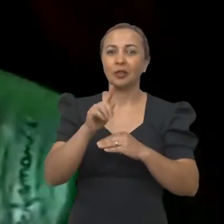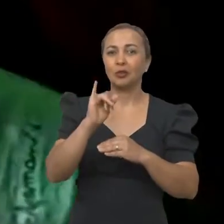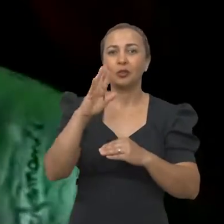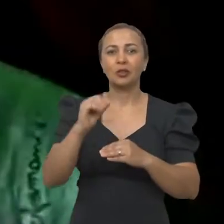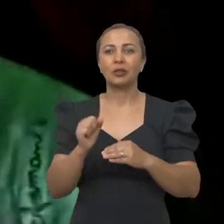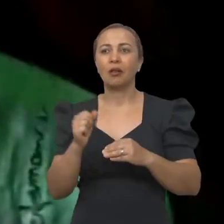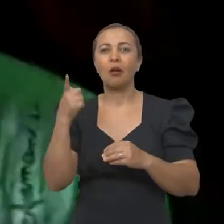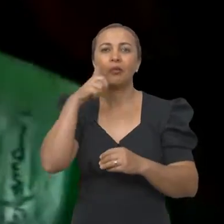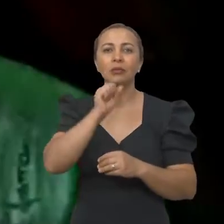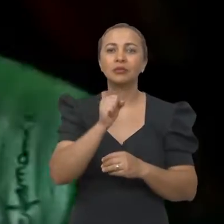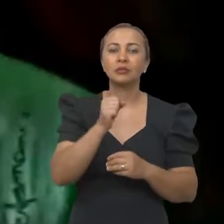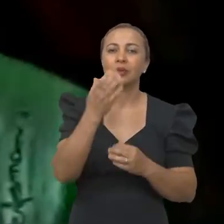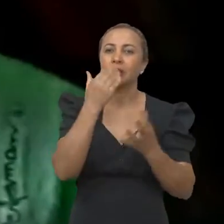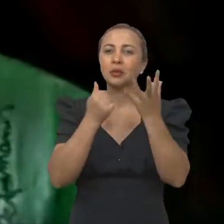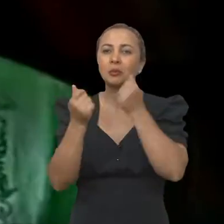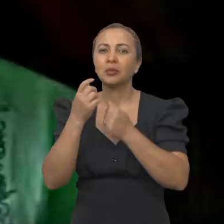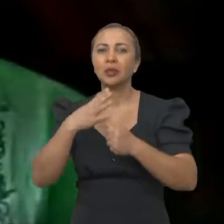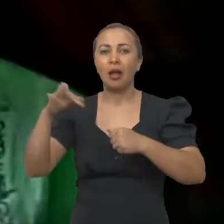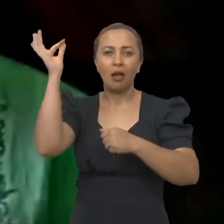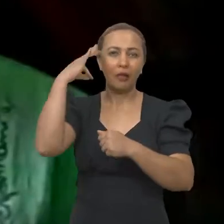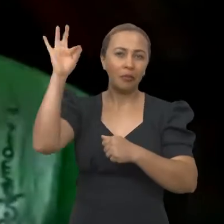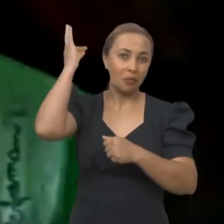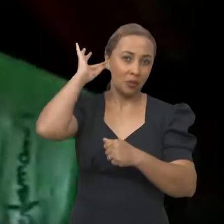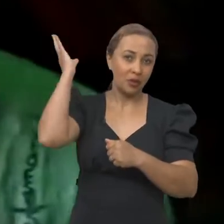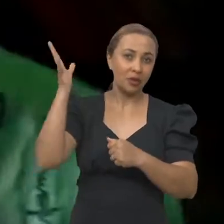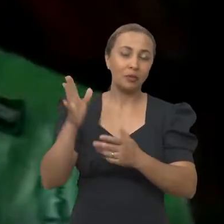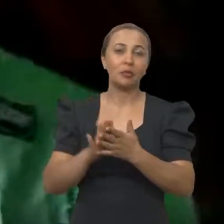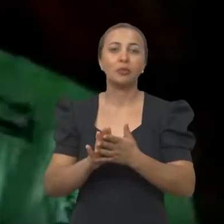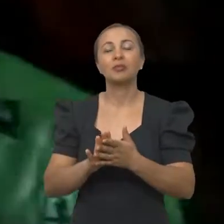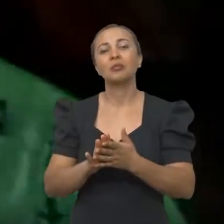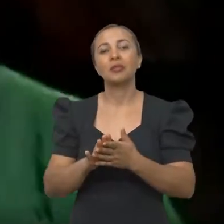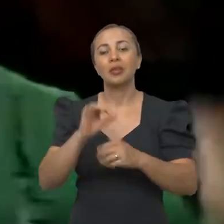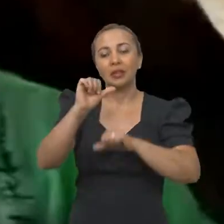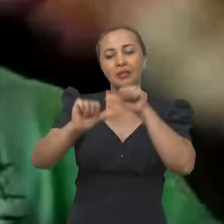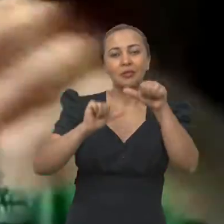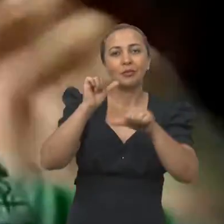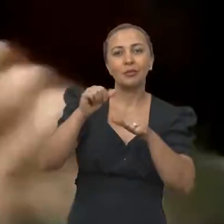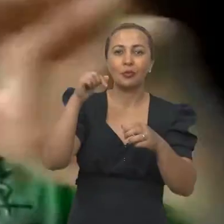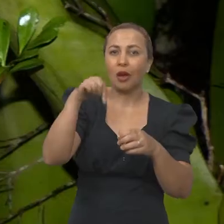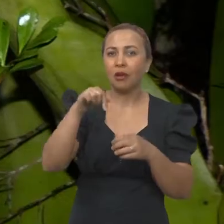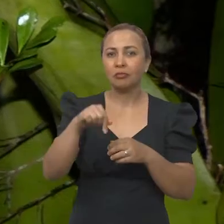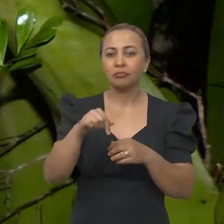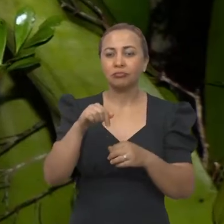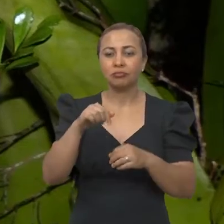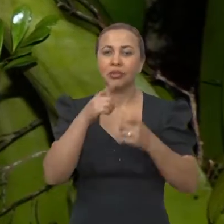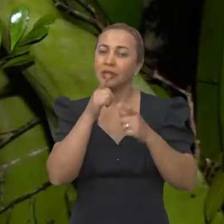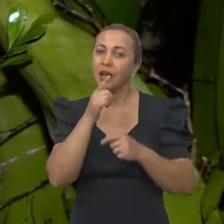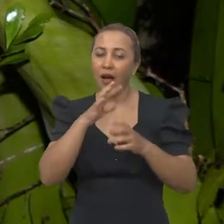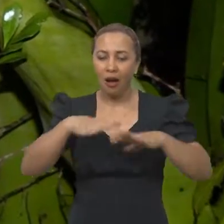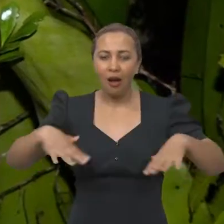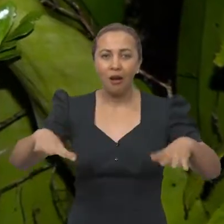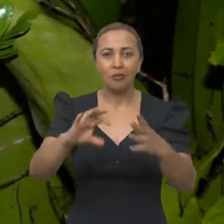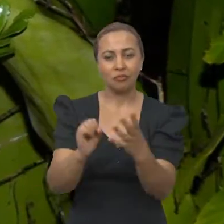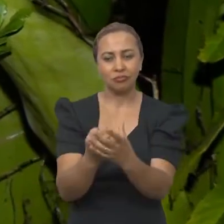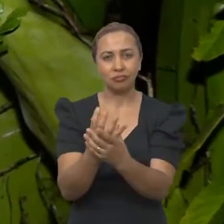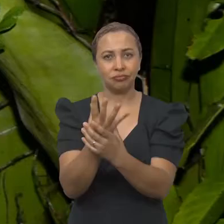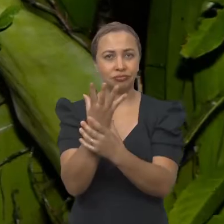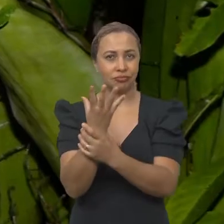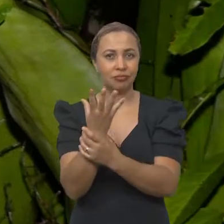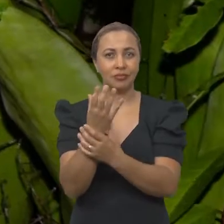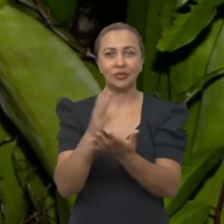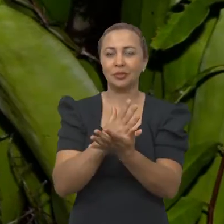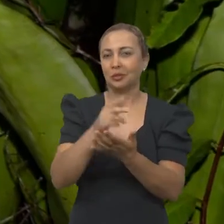consegue se alimentar de mosquitos, de larva de mosquitos, que se desenvolvem ali naquela água da